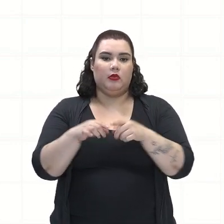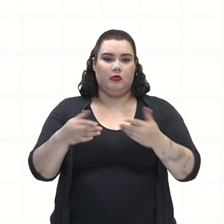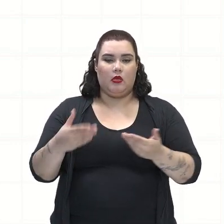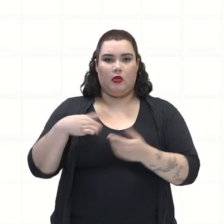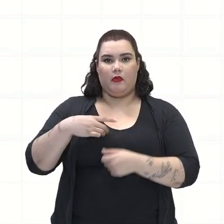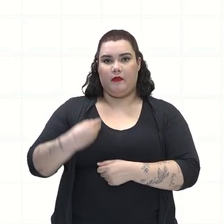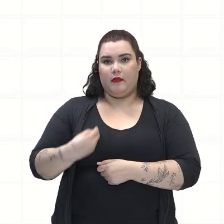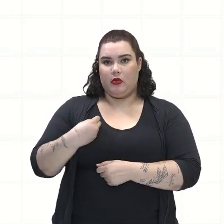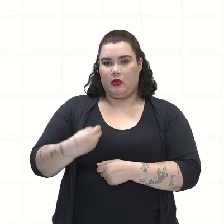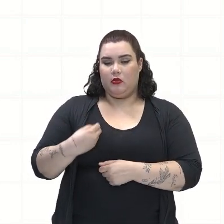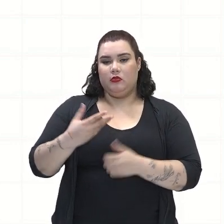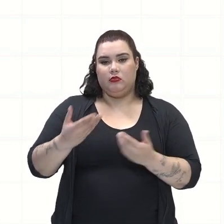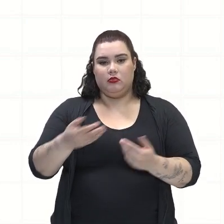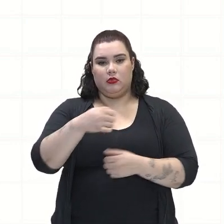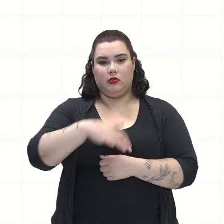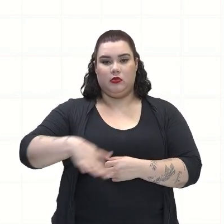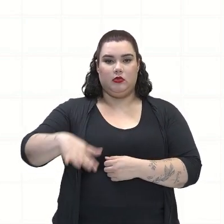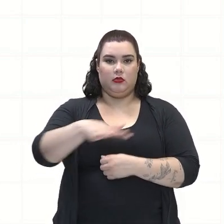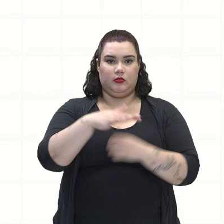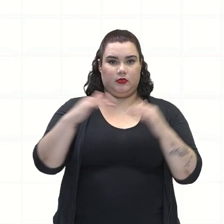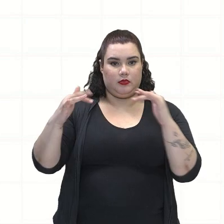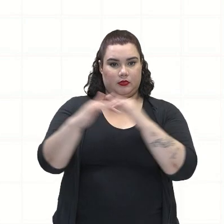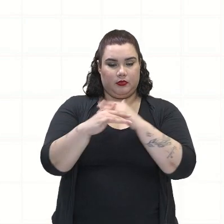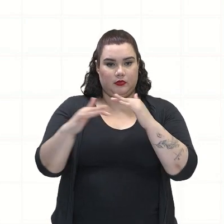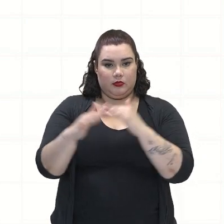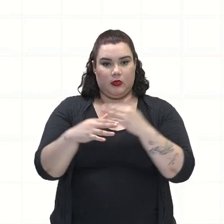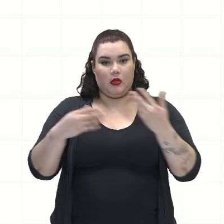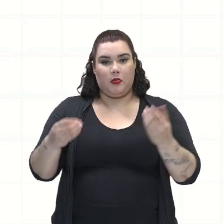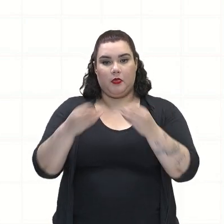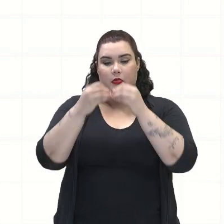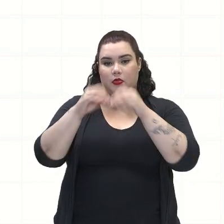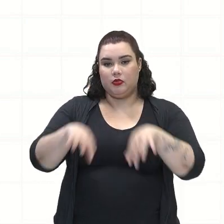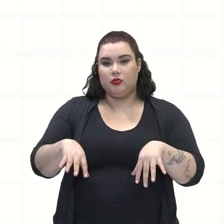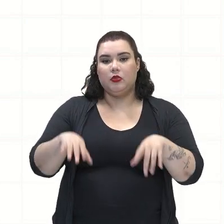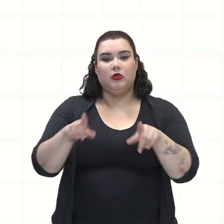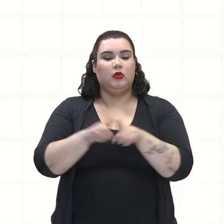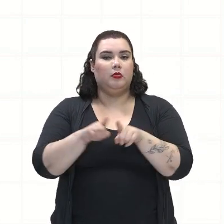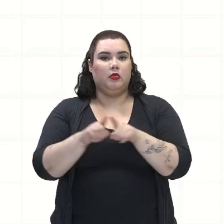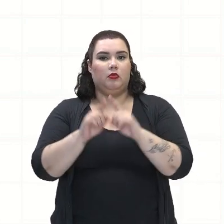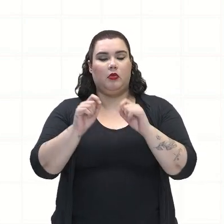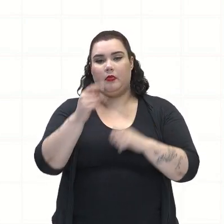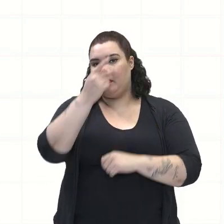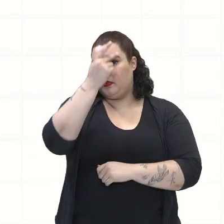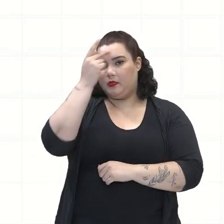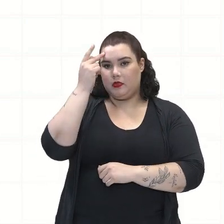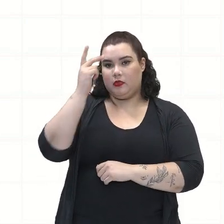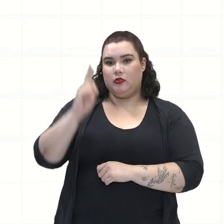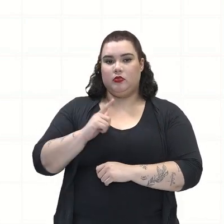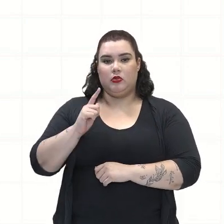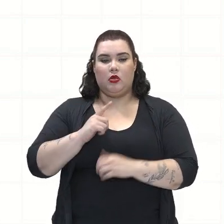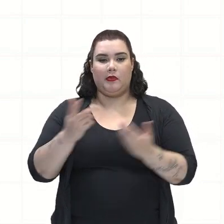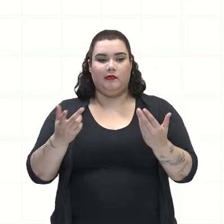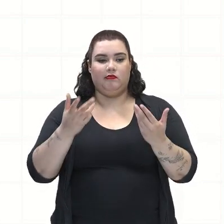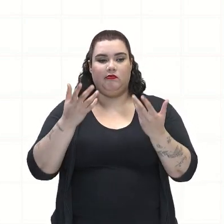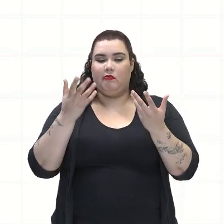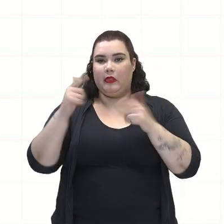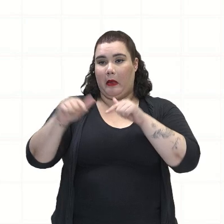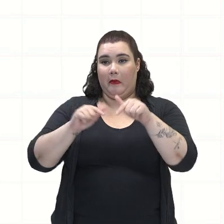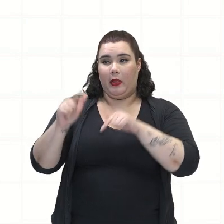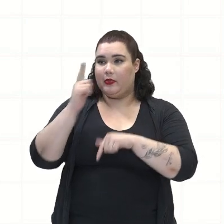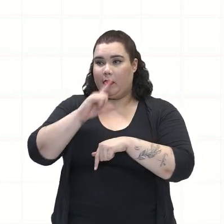sobreviver, né, de maneira geral, nas grandes cidades. E isso acaba prejudicando até mesmo pessoas que acabam se juntando à questão da criminalidade.